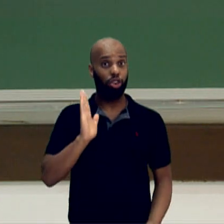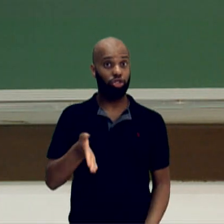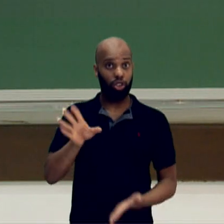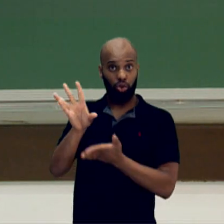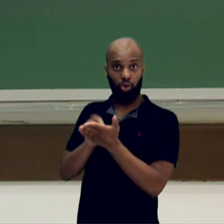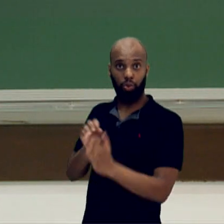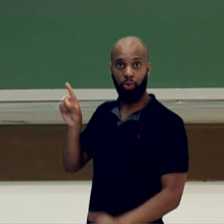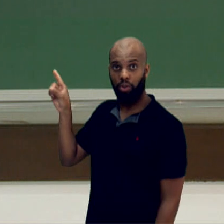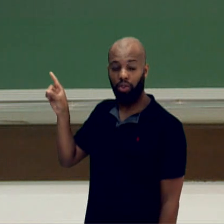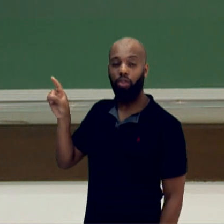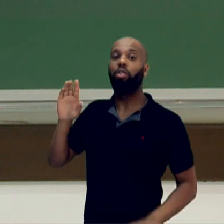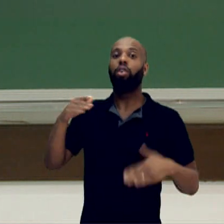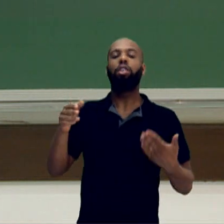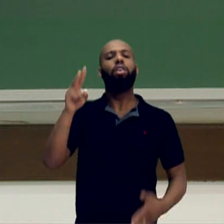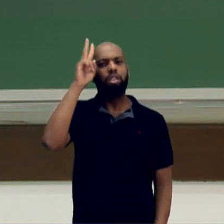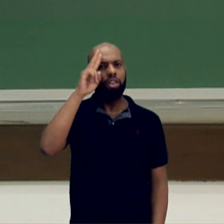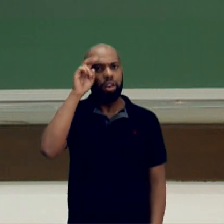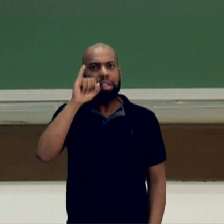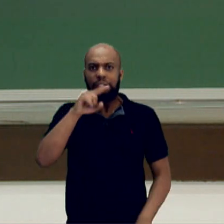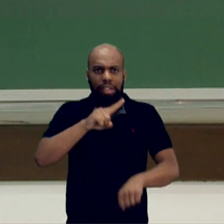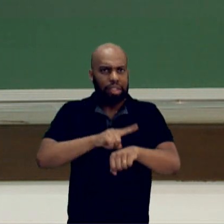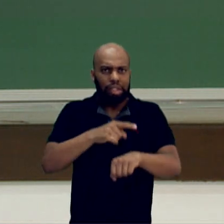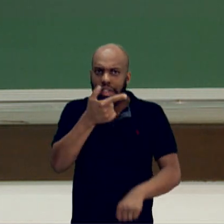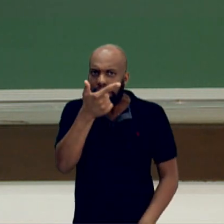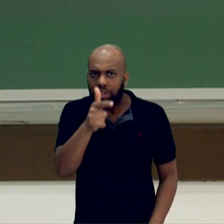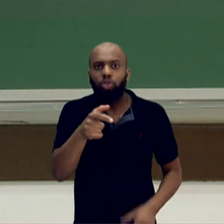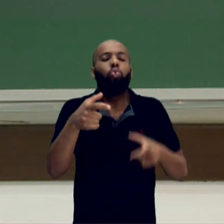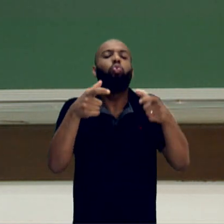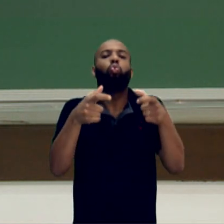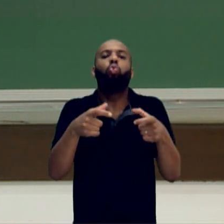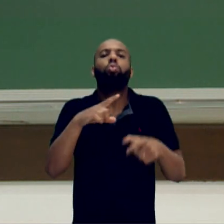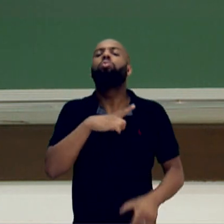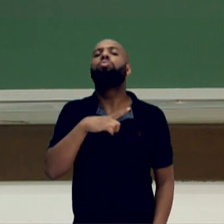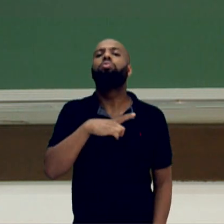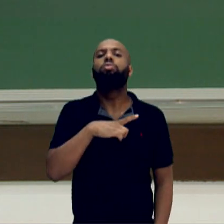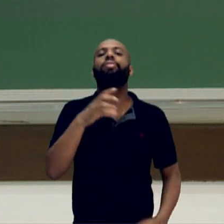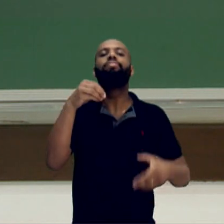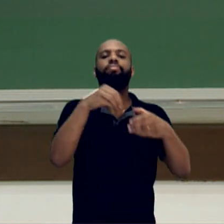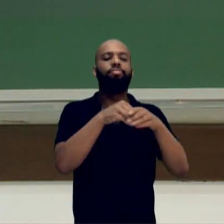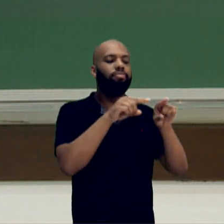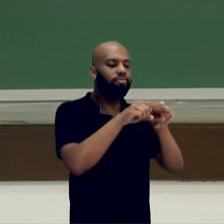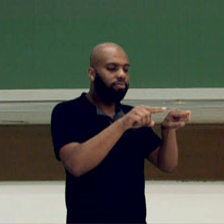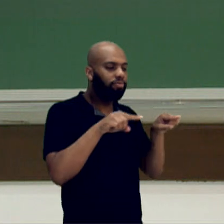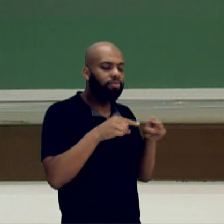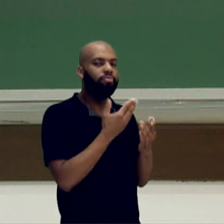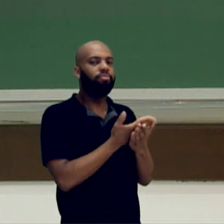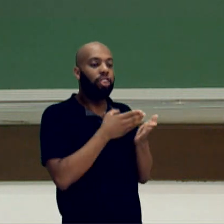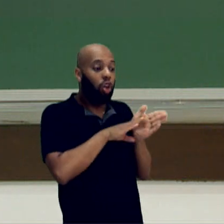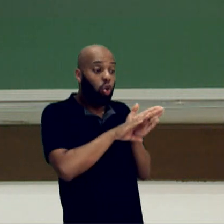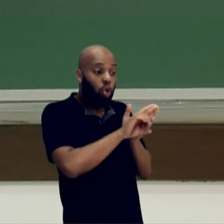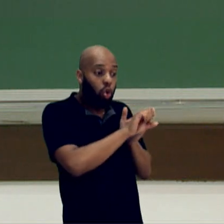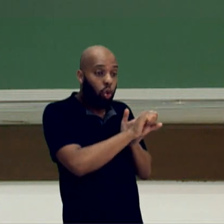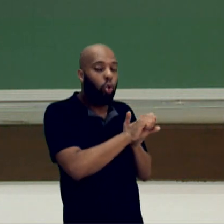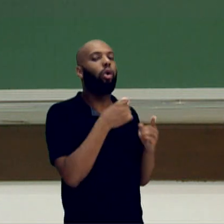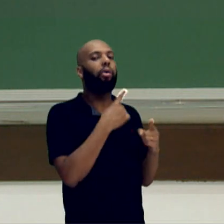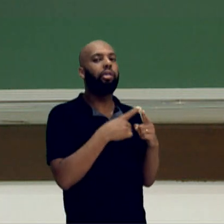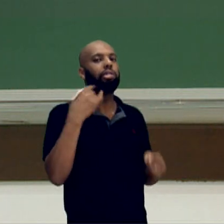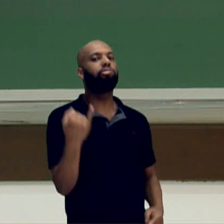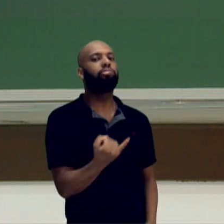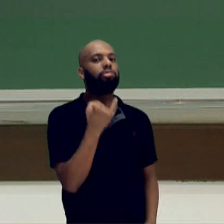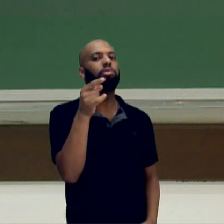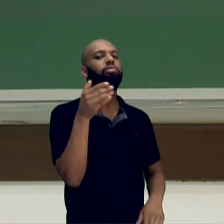vai ver. E o 150? Professora, 150 ele dá quebrado. Ele dá 1 metro inteiro e mais metade.